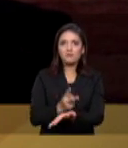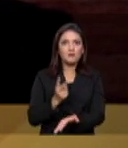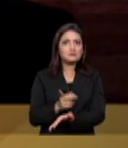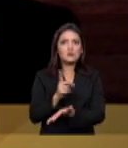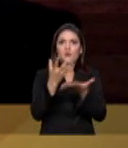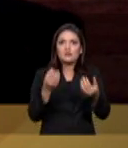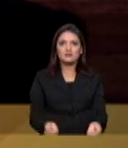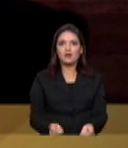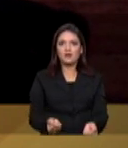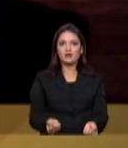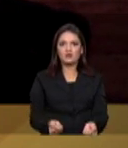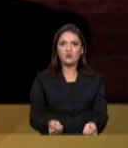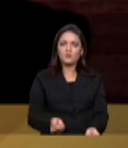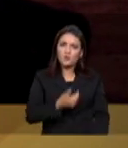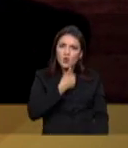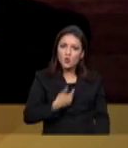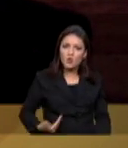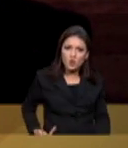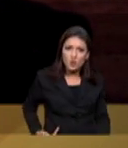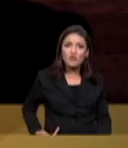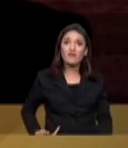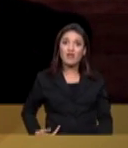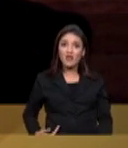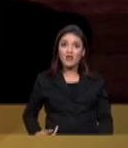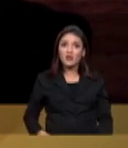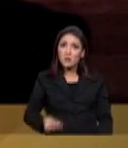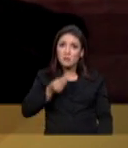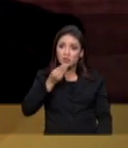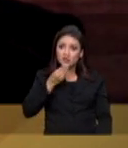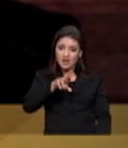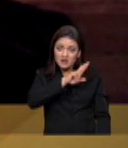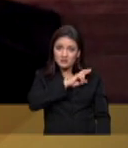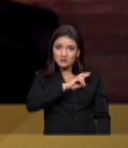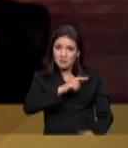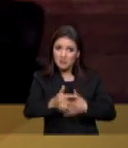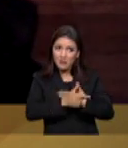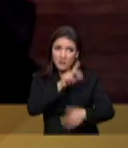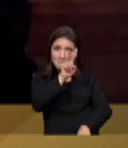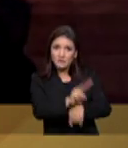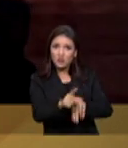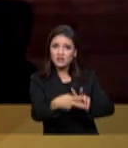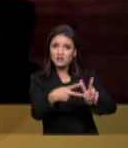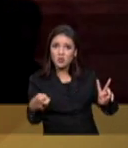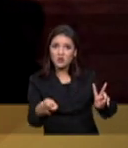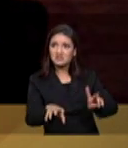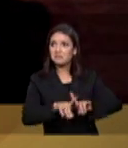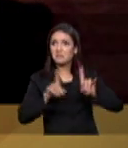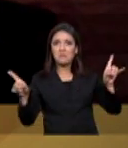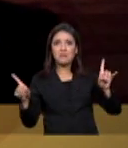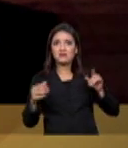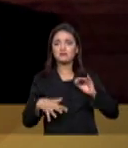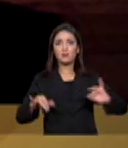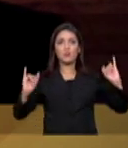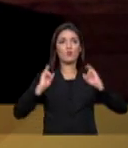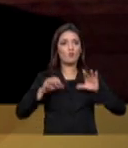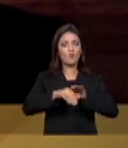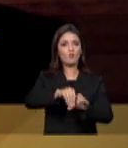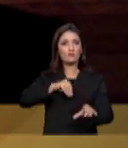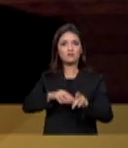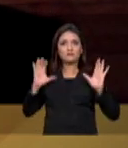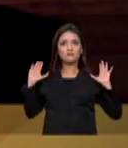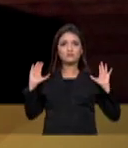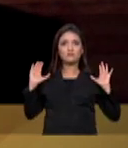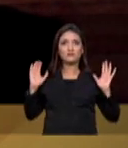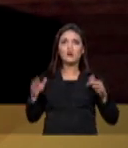omissão estado esse que a devia proteger e em Salto a